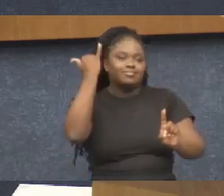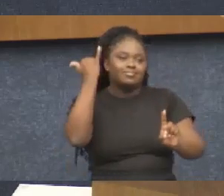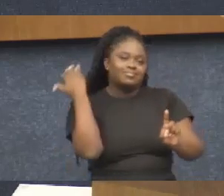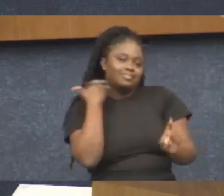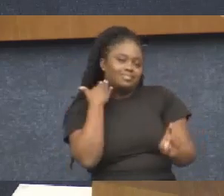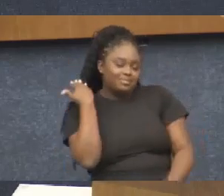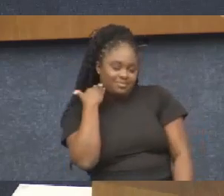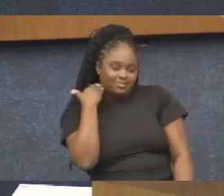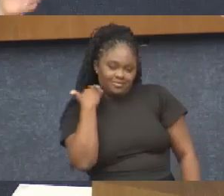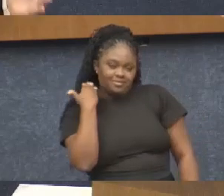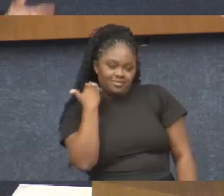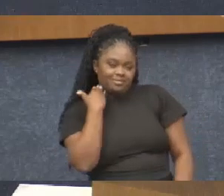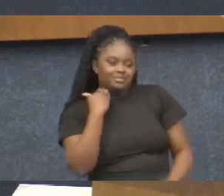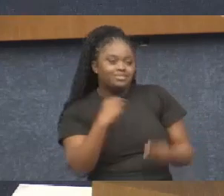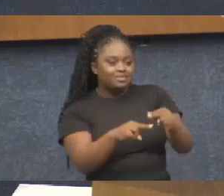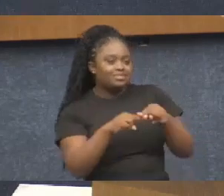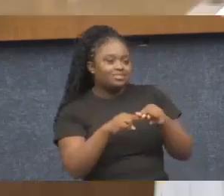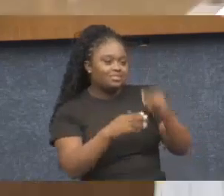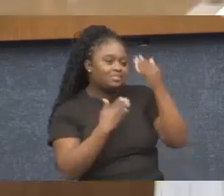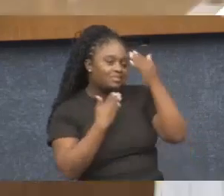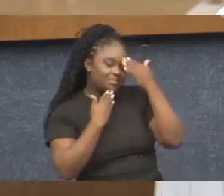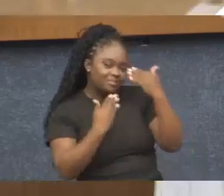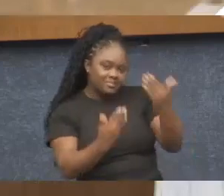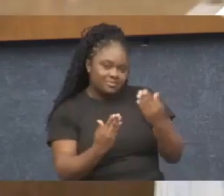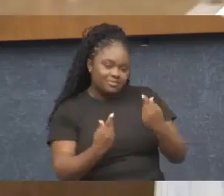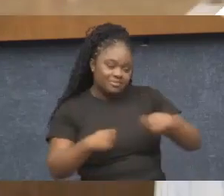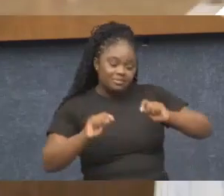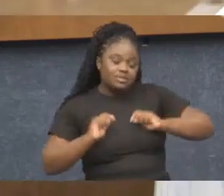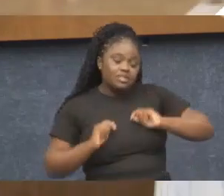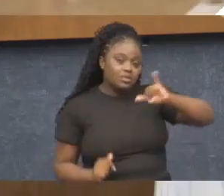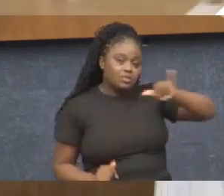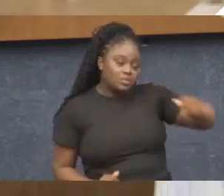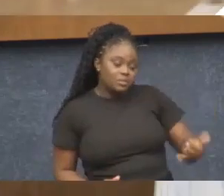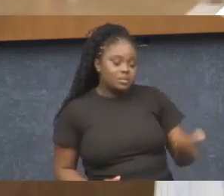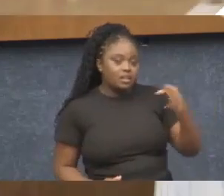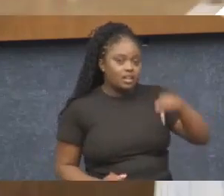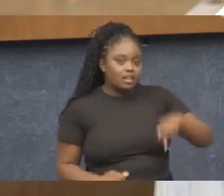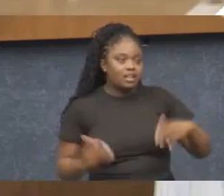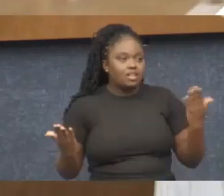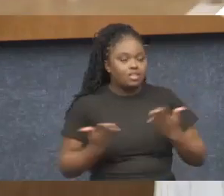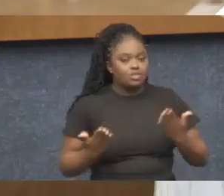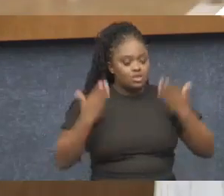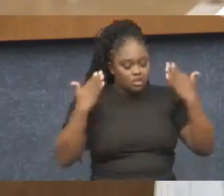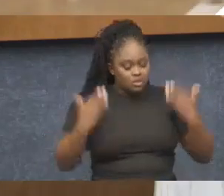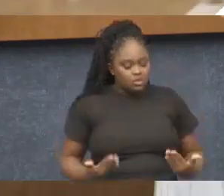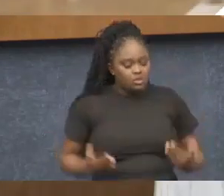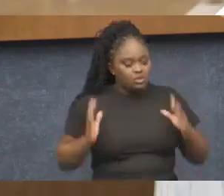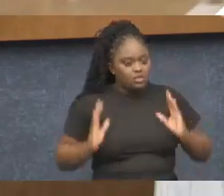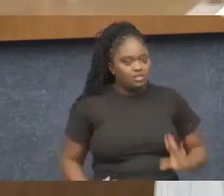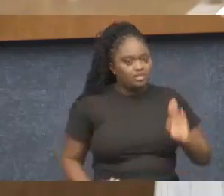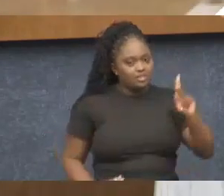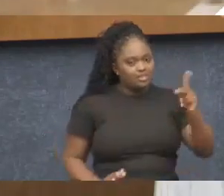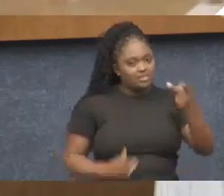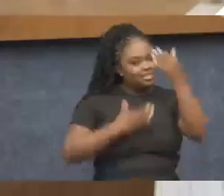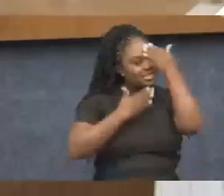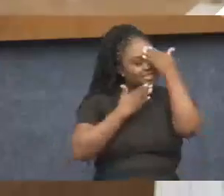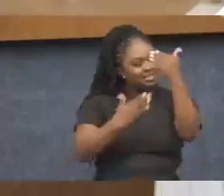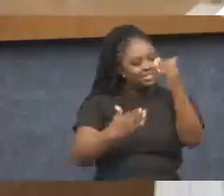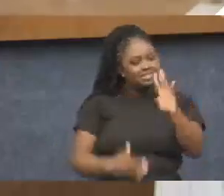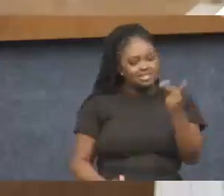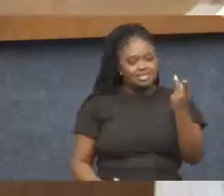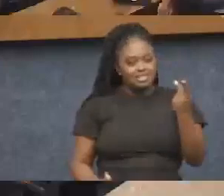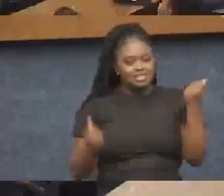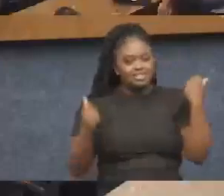cansada. Então, eu te agradeço por ter me dado essa oportunidade de estar aqui hoje. E, seu cidadão belo-horizontino, obrigado. Belo Horizonte, valeu!